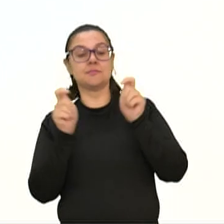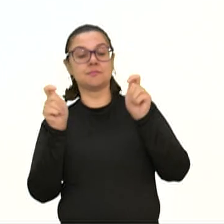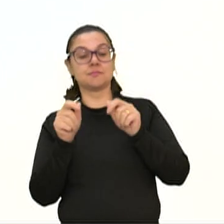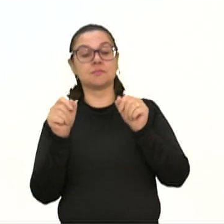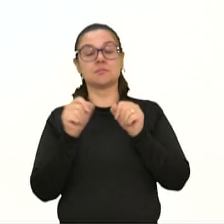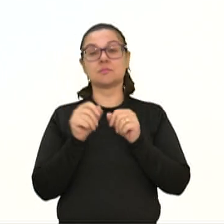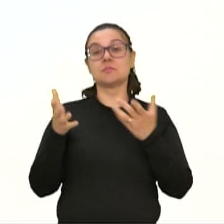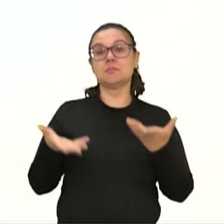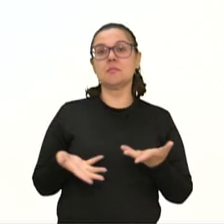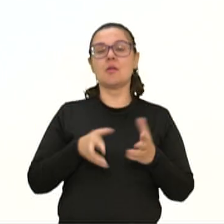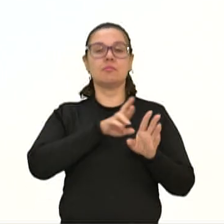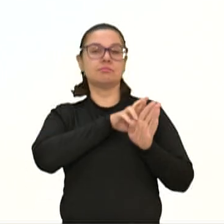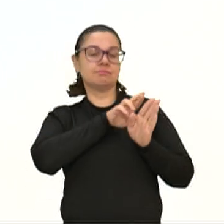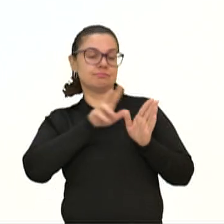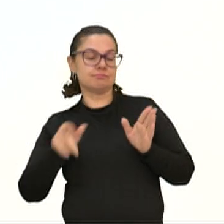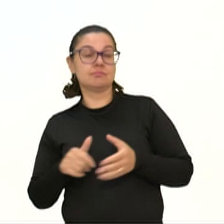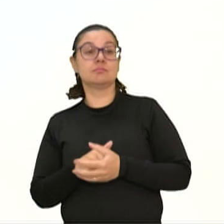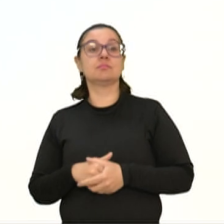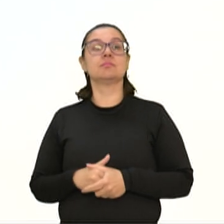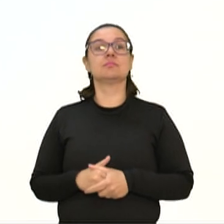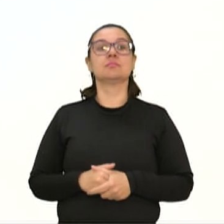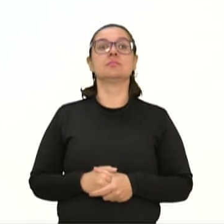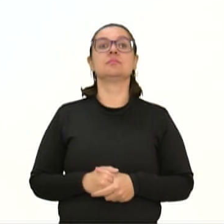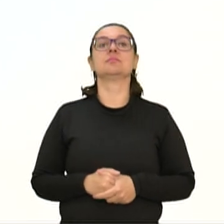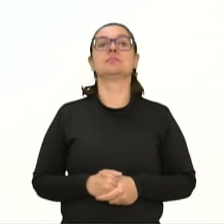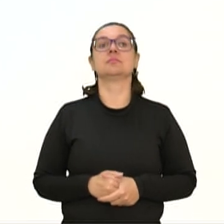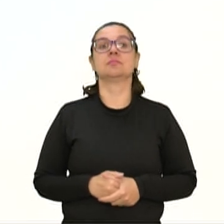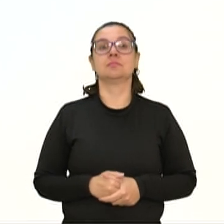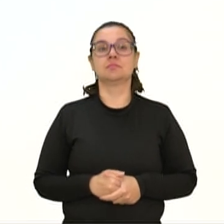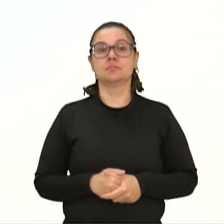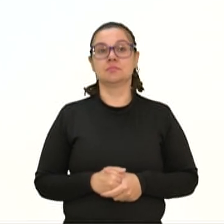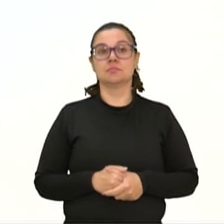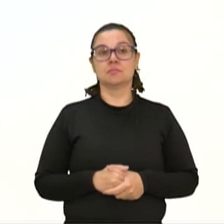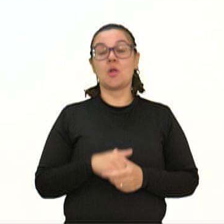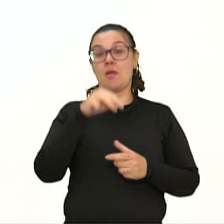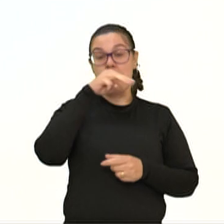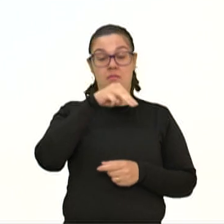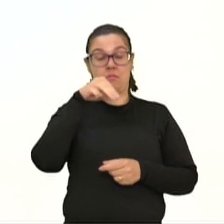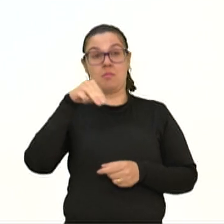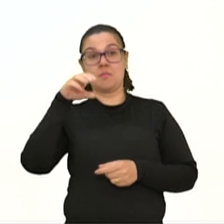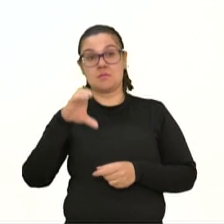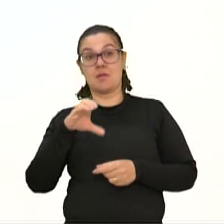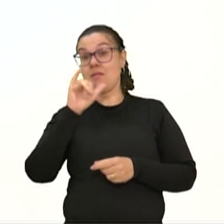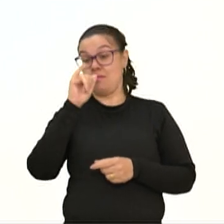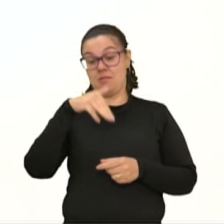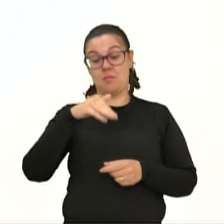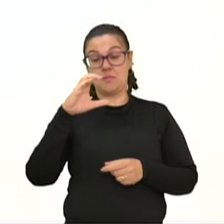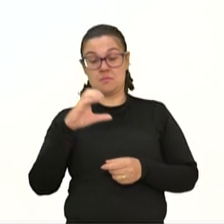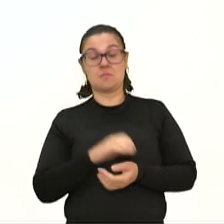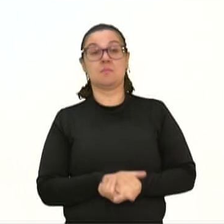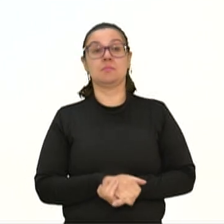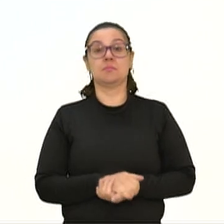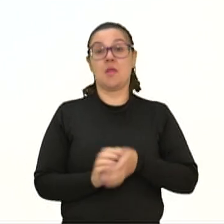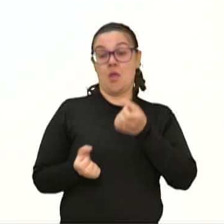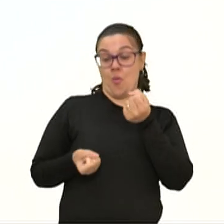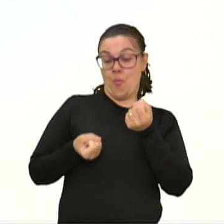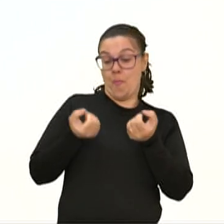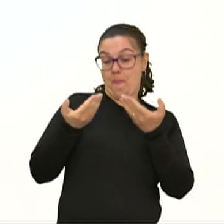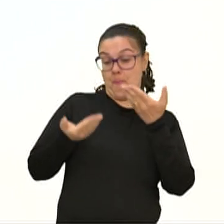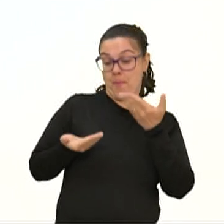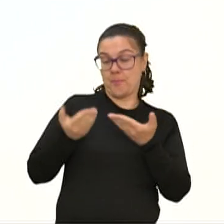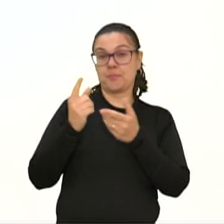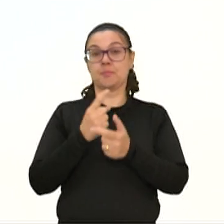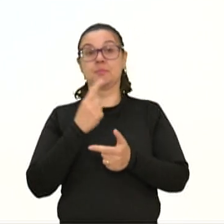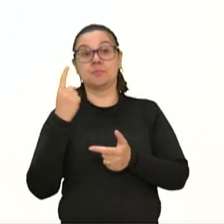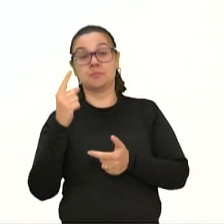feita de várias maneiras. A gente pode fazer pelo IMC, que a gente usa o peso e a